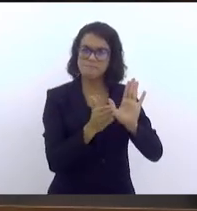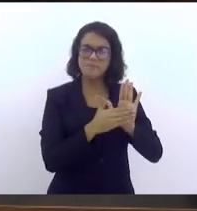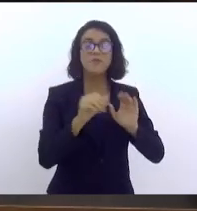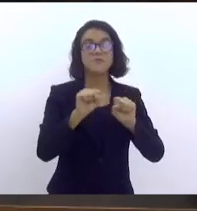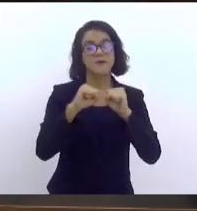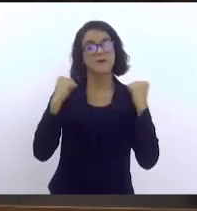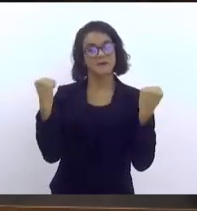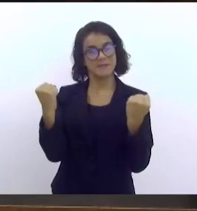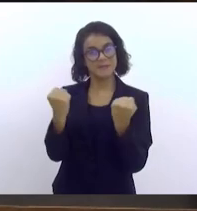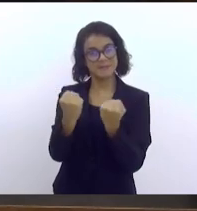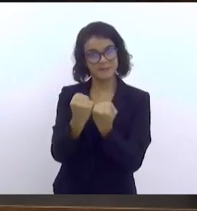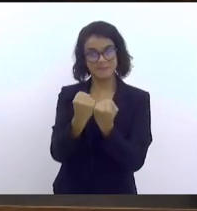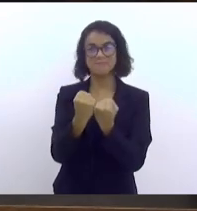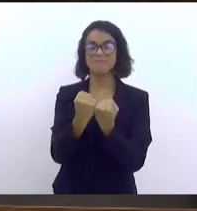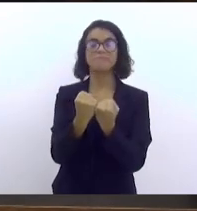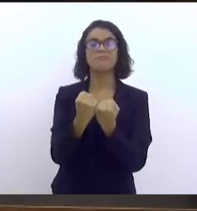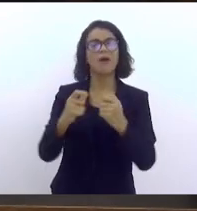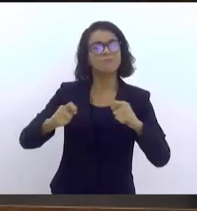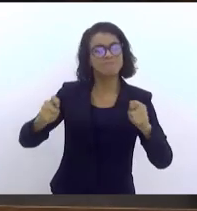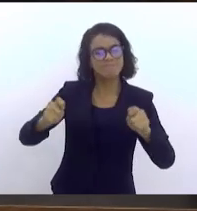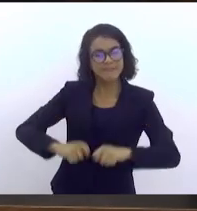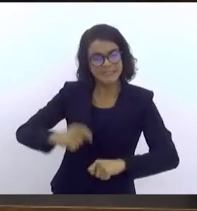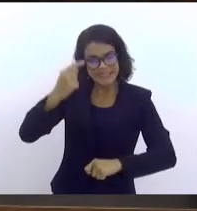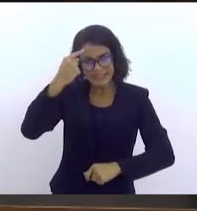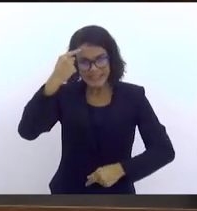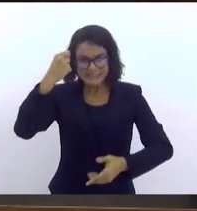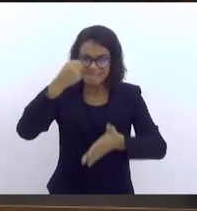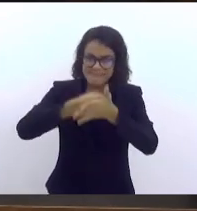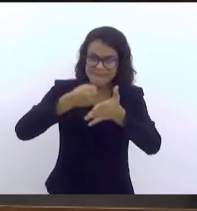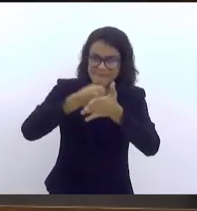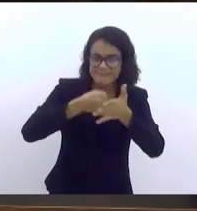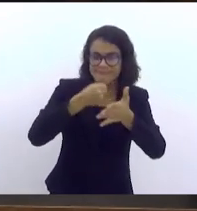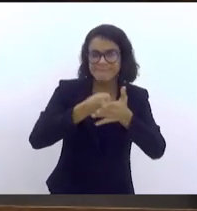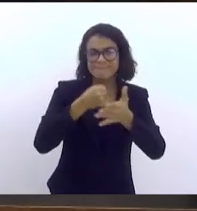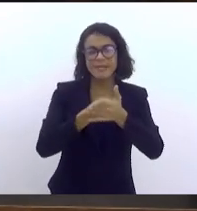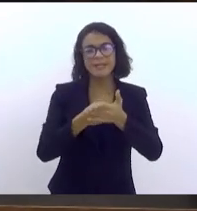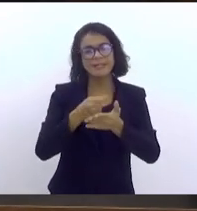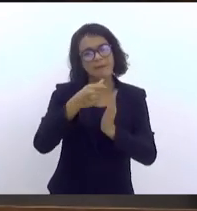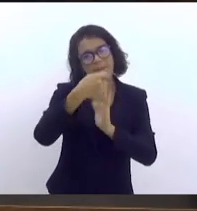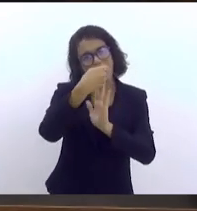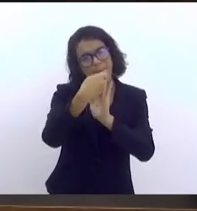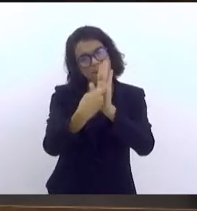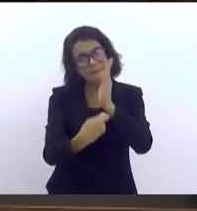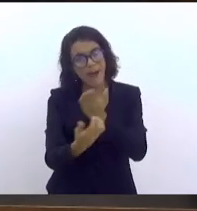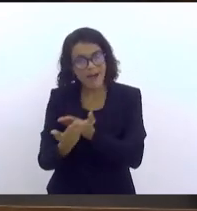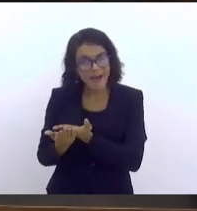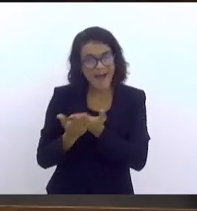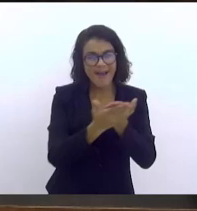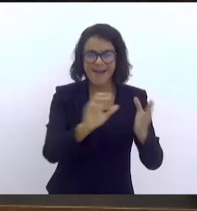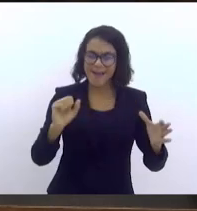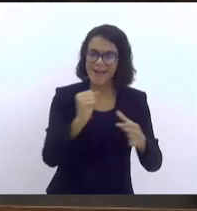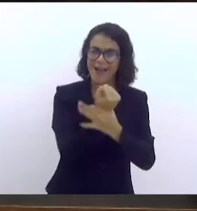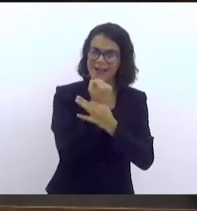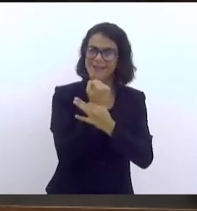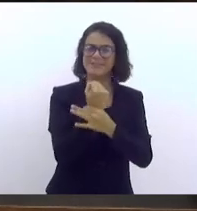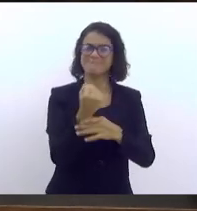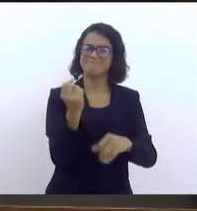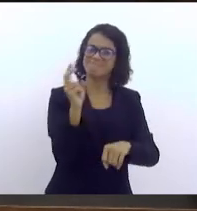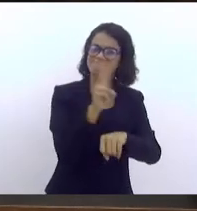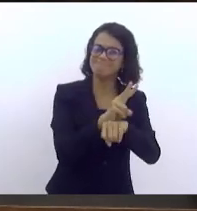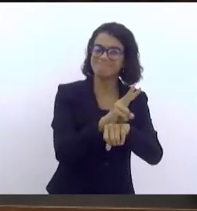seminário para que possamos pensar em caminhar ações que garantam a proteção nas unidades